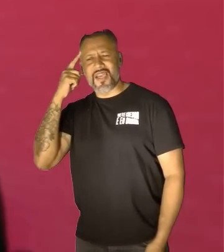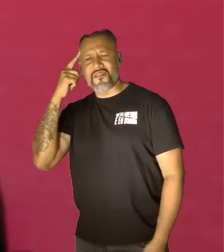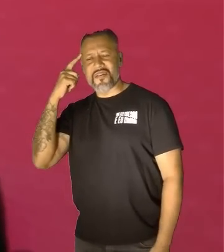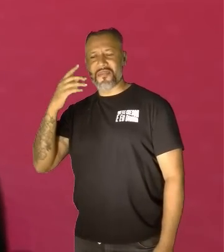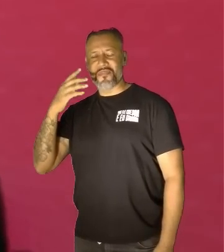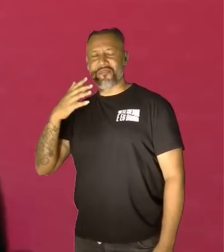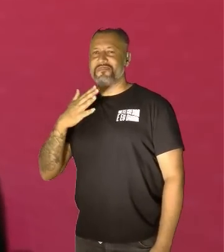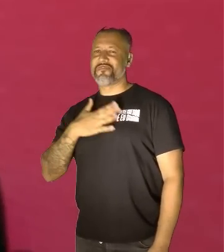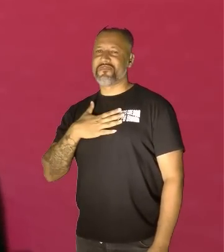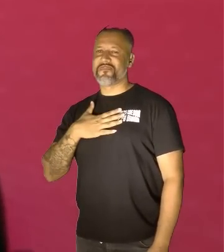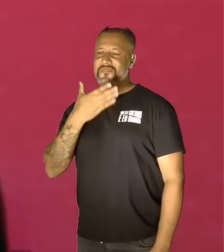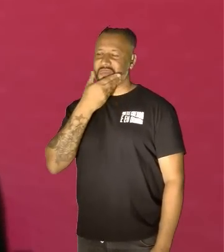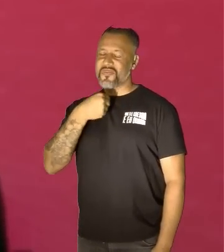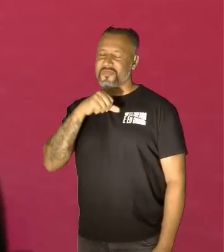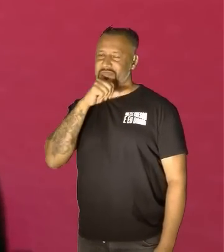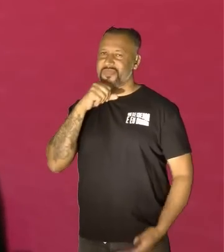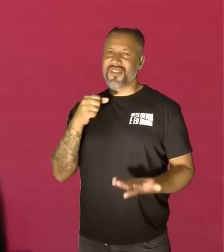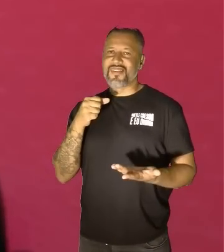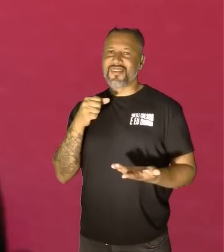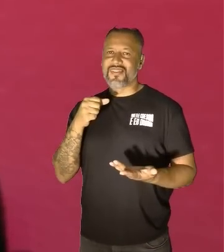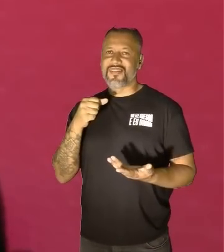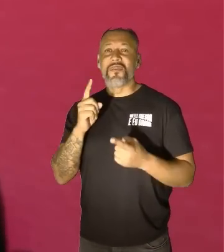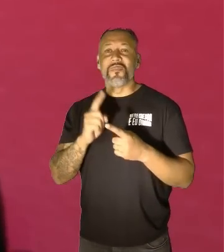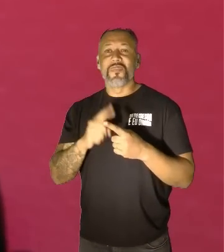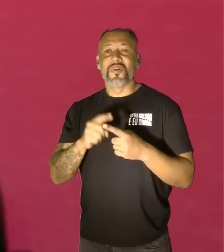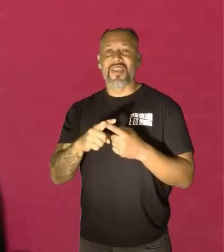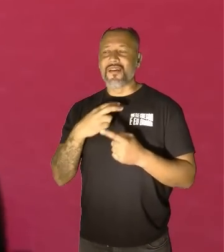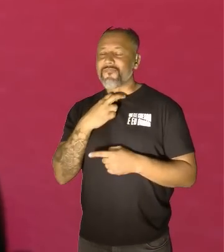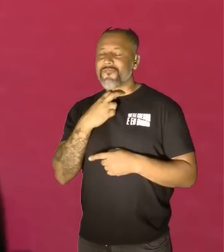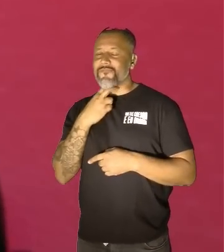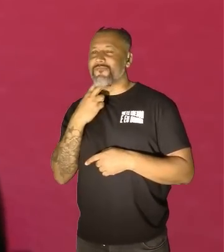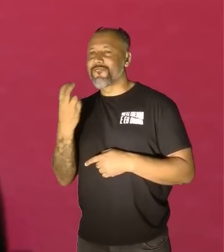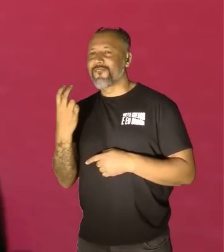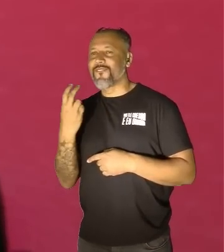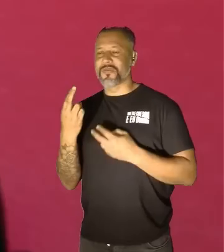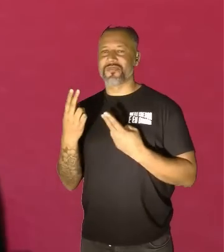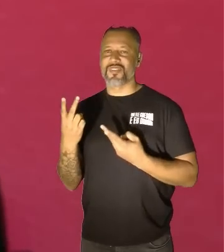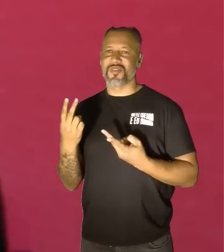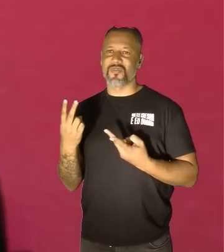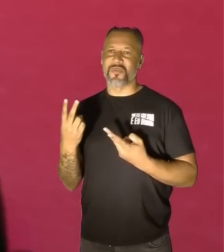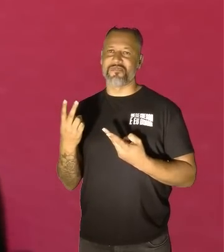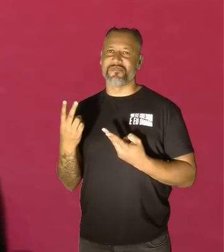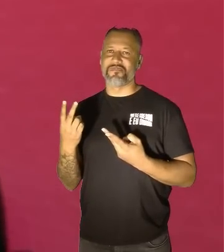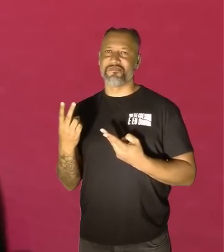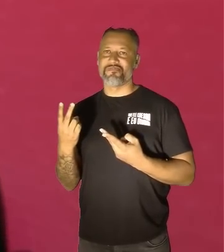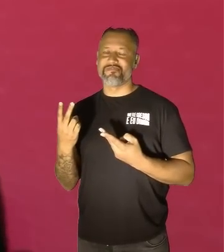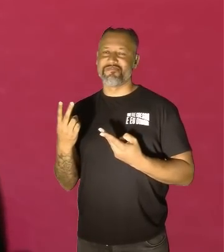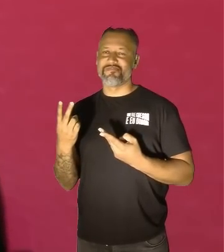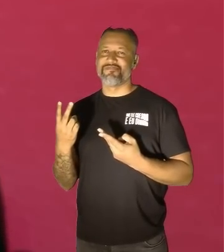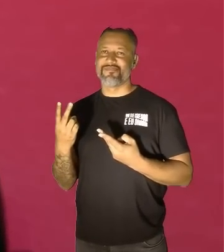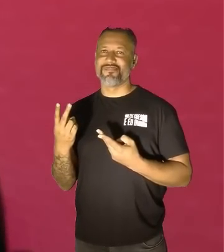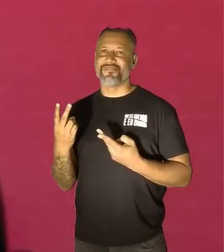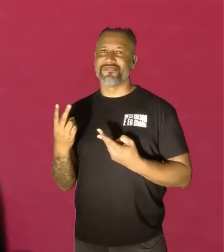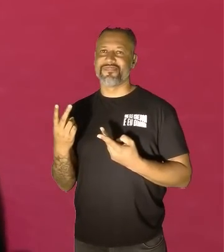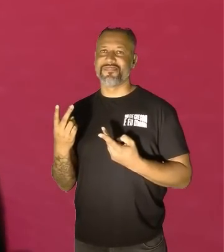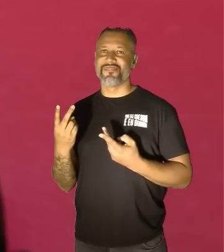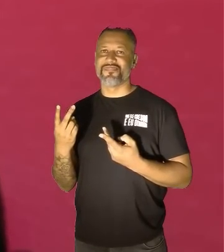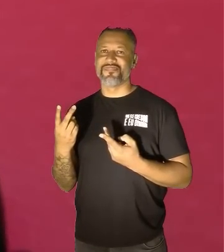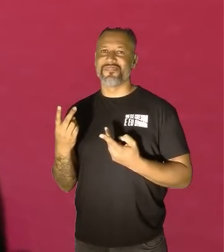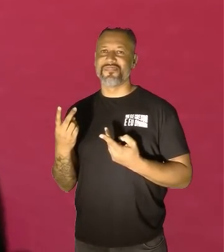que Deus nunca iria confundir a sua voz com a voz de Ofni e